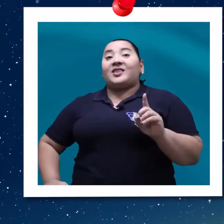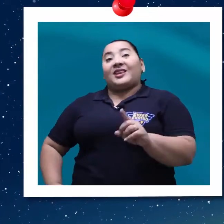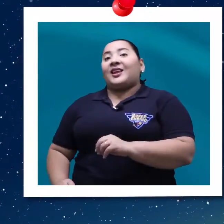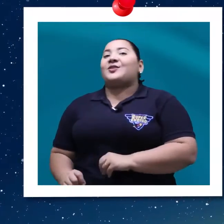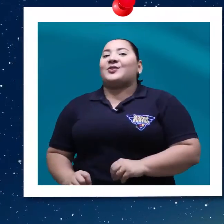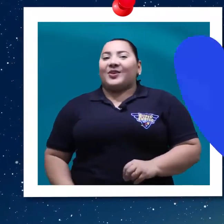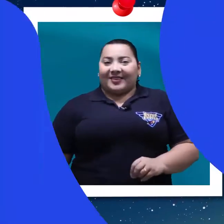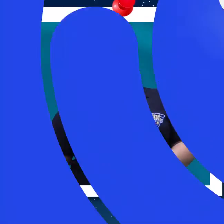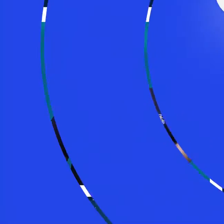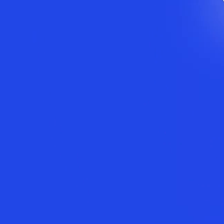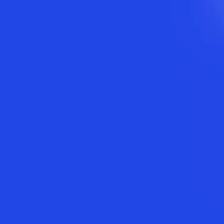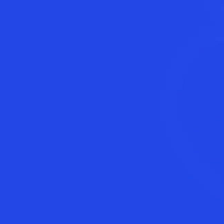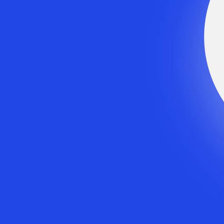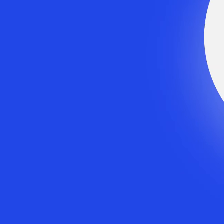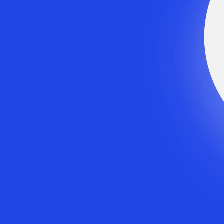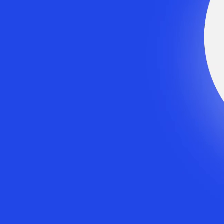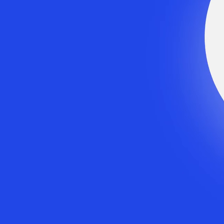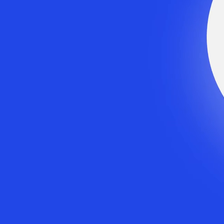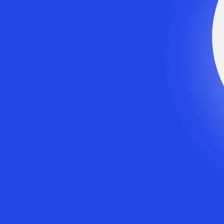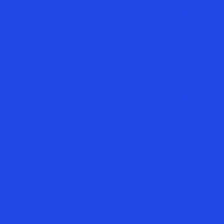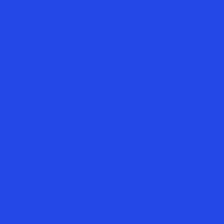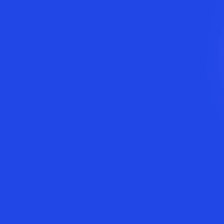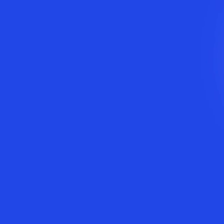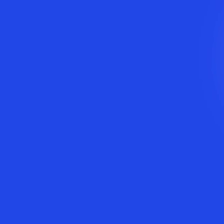aplicativo e treine seus conhecimentos